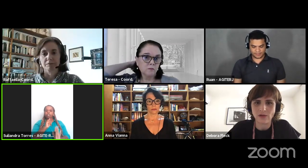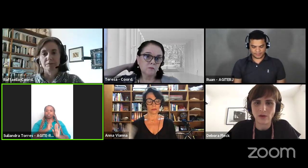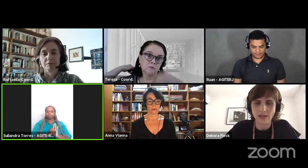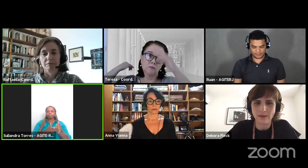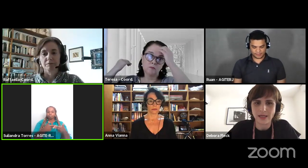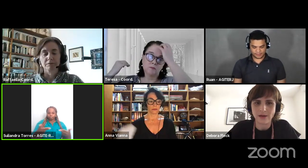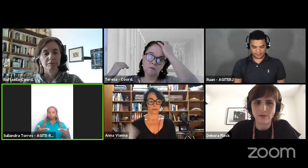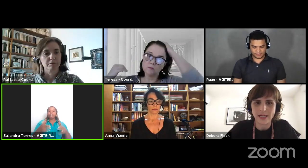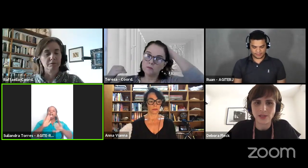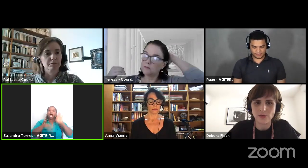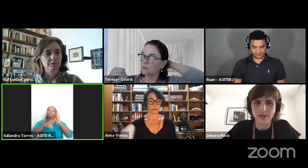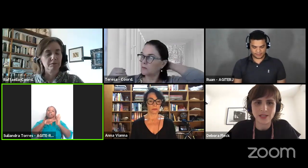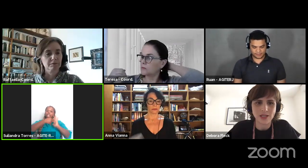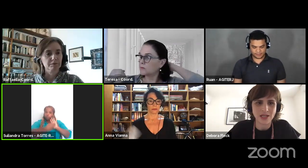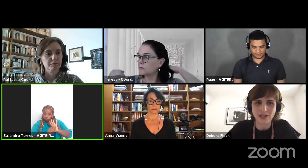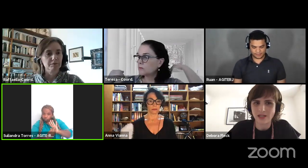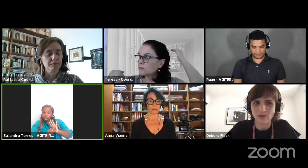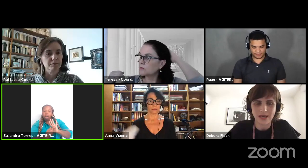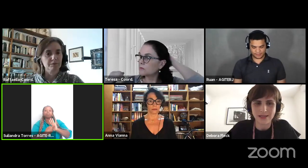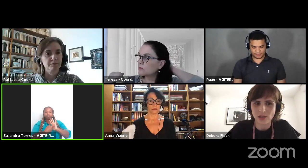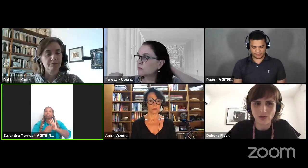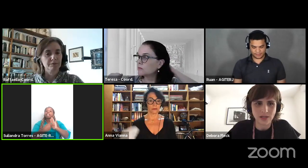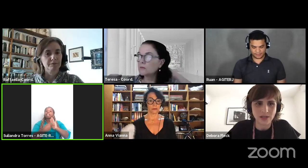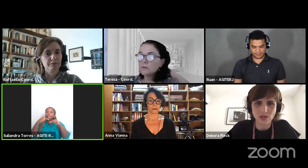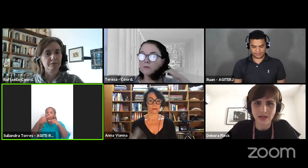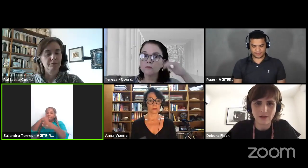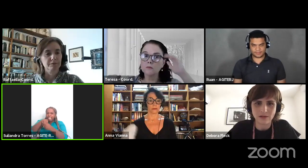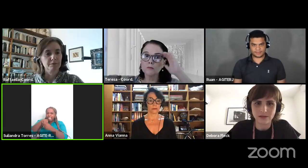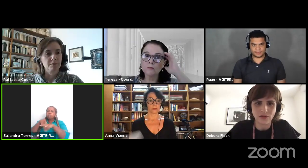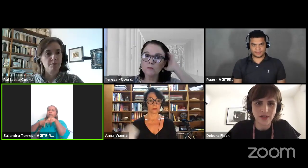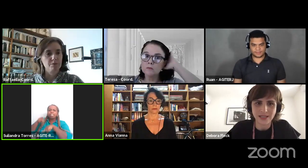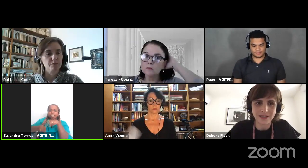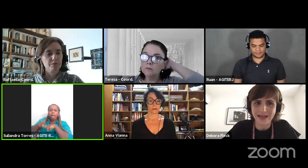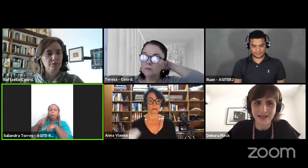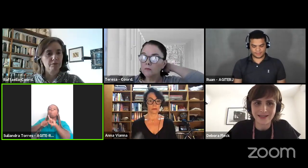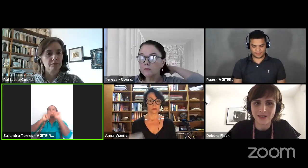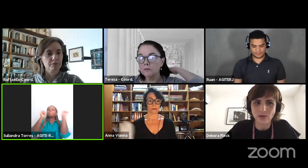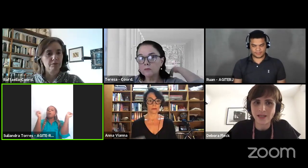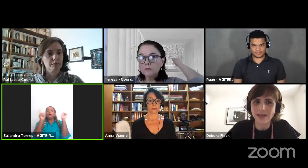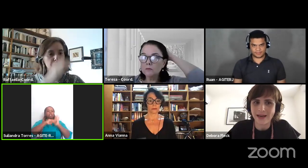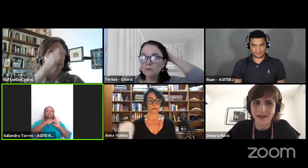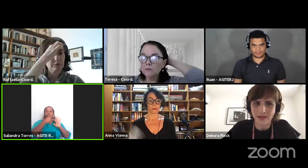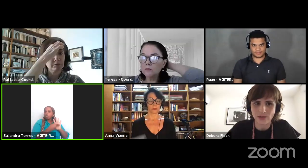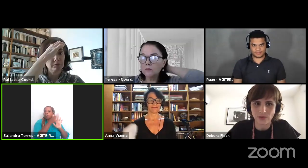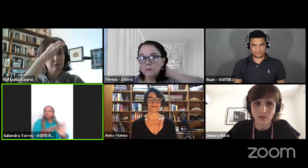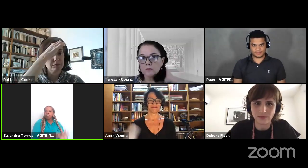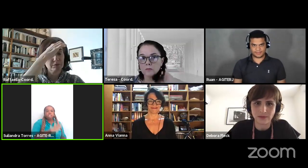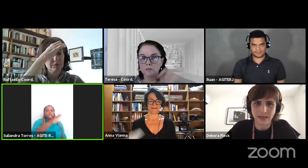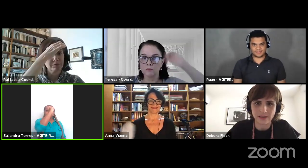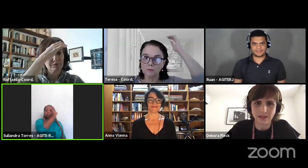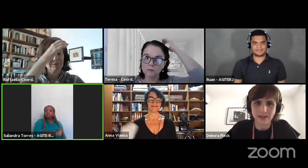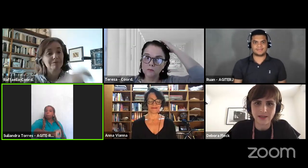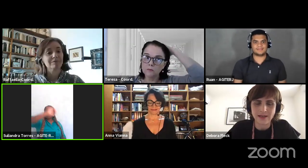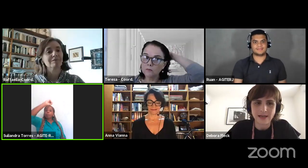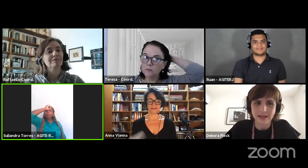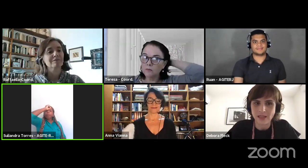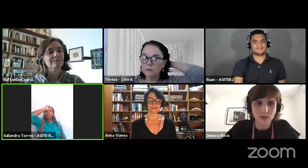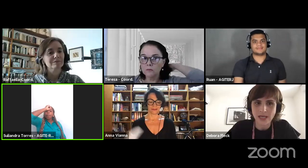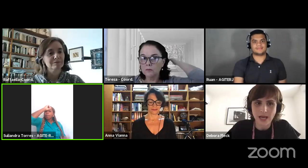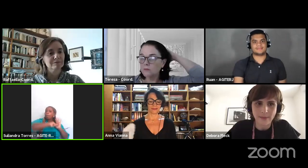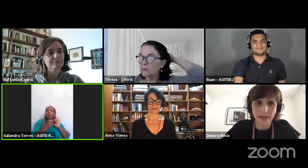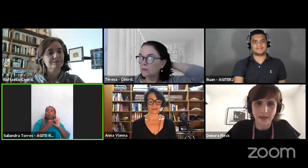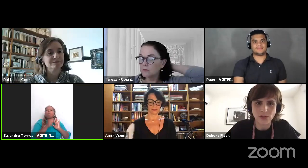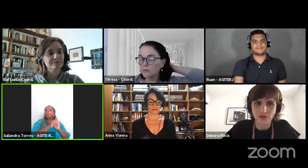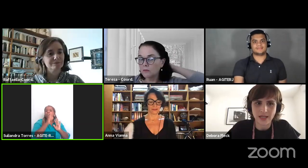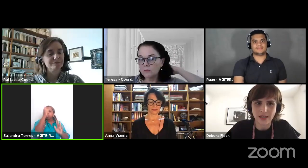o tradutor trabalha com CatTool, mas as editoras em geral não fazem ideia nem do que é CatTool, entende? Elas